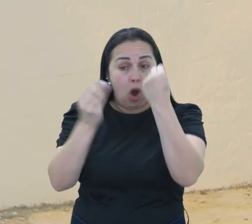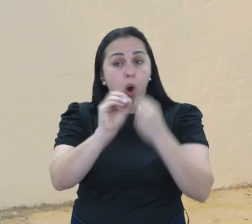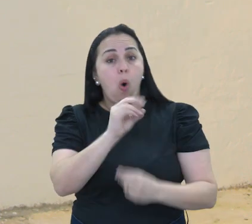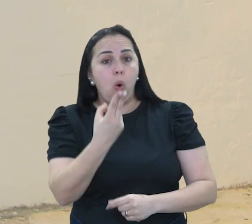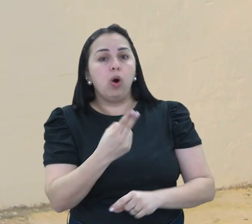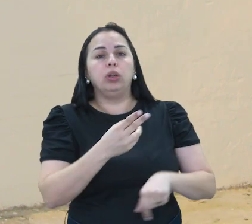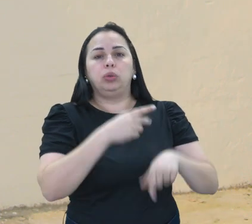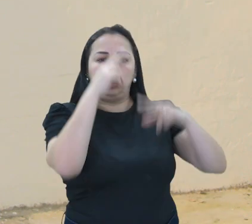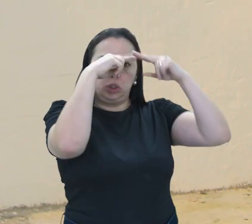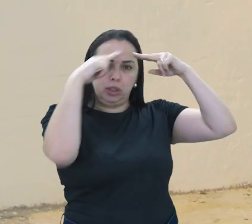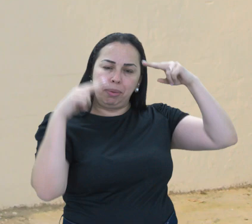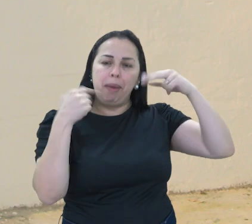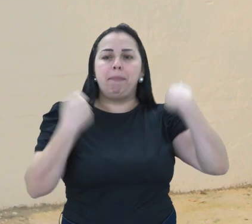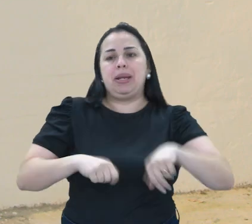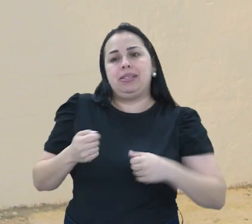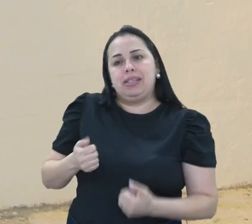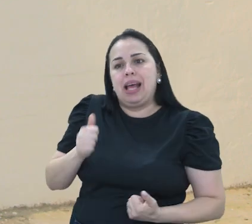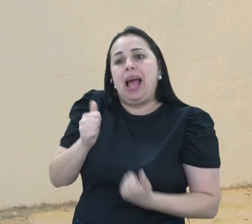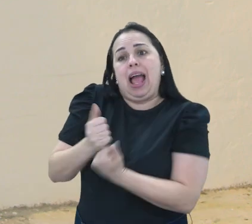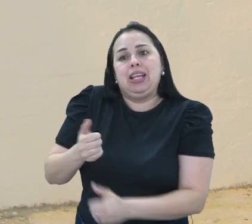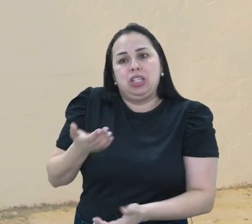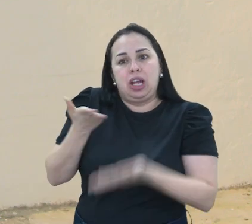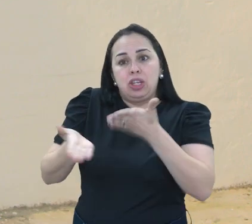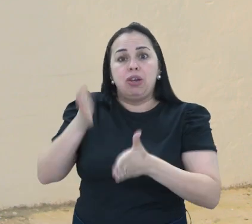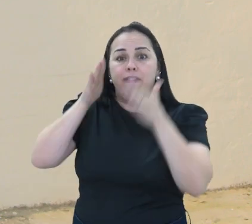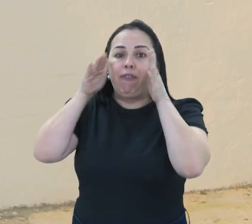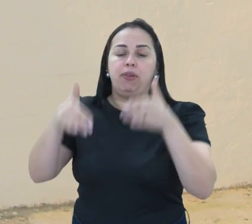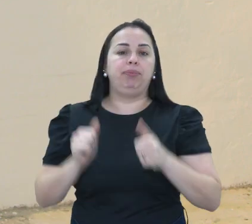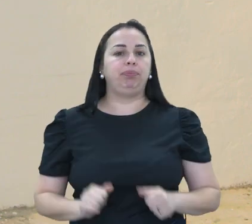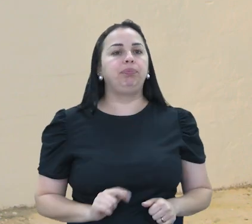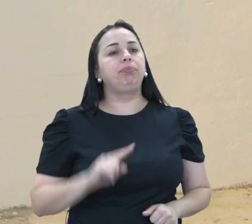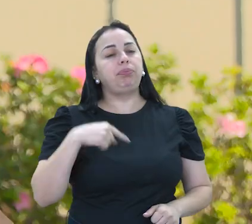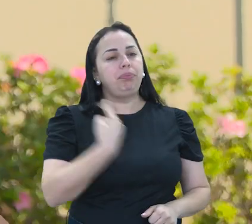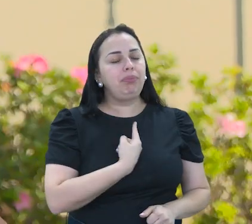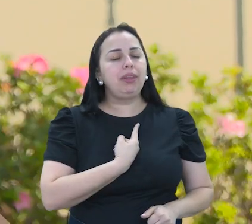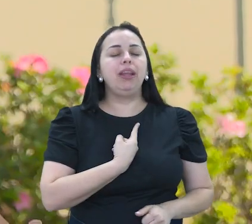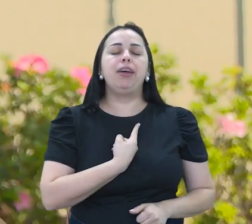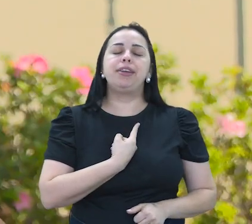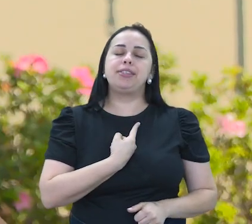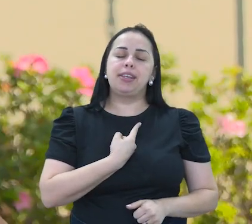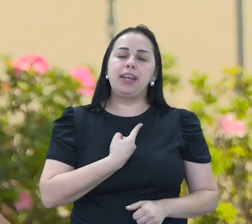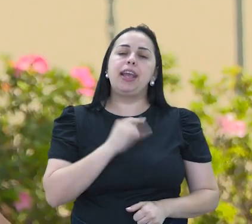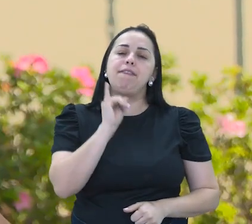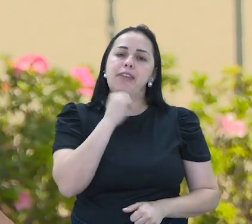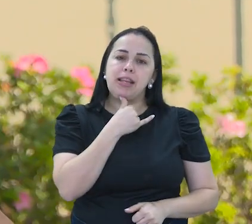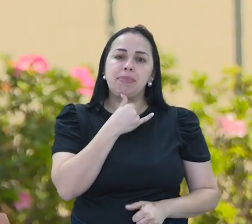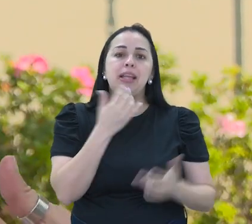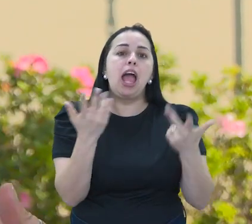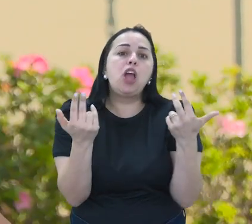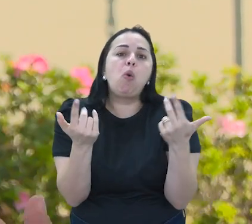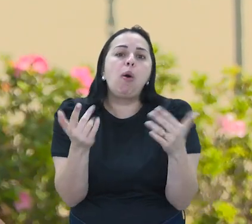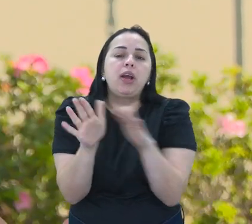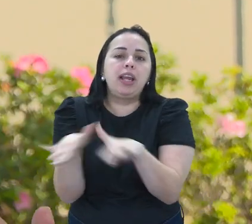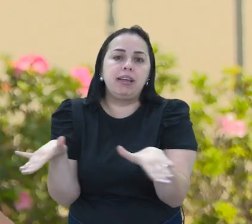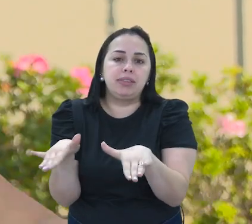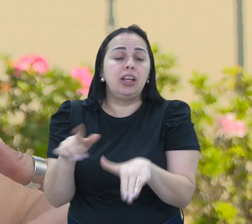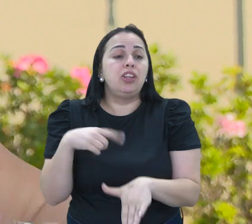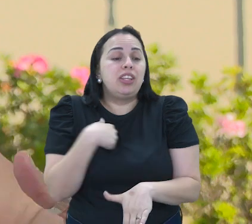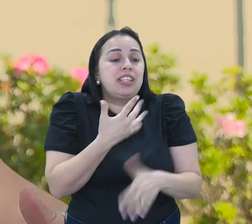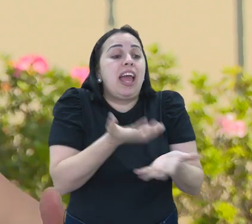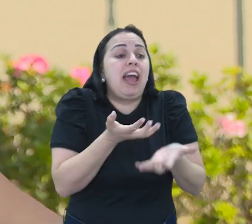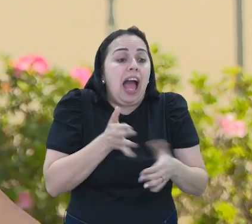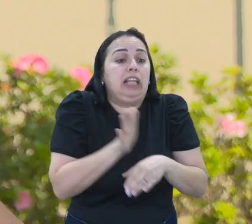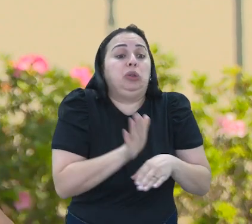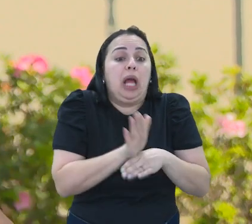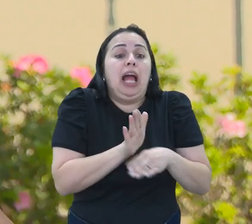outro tipo de demência exigem algumas ajudas mais específicas. A gente, infelizmente, tem, igual criança, a gente